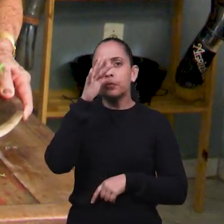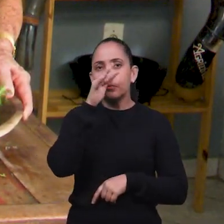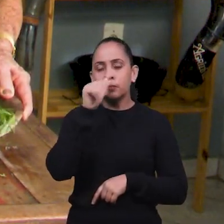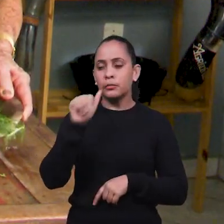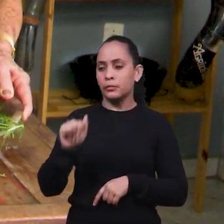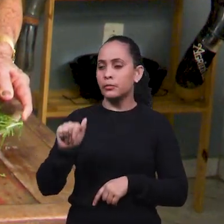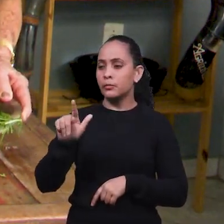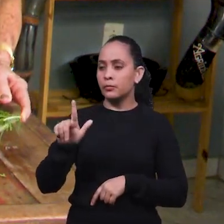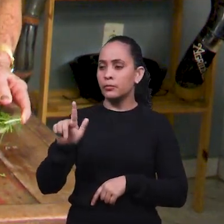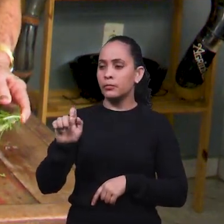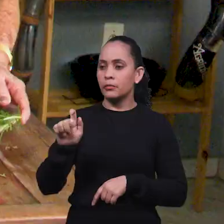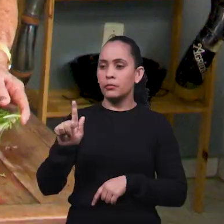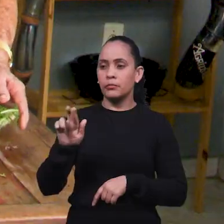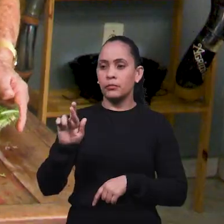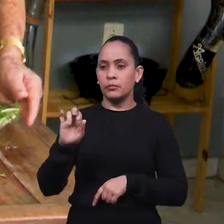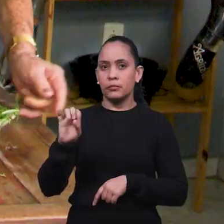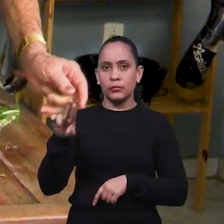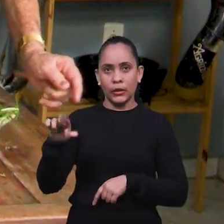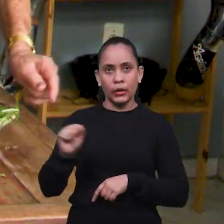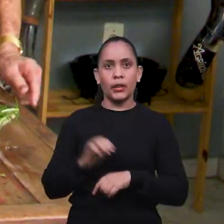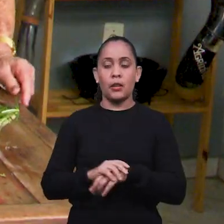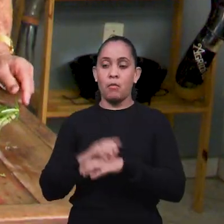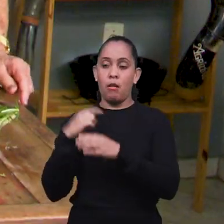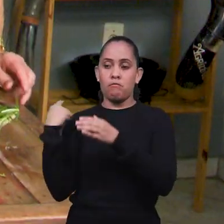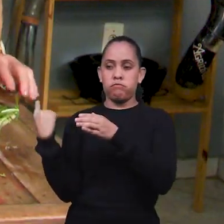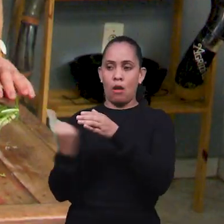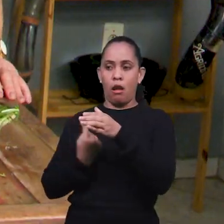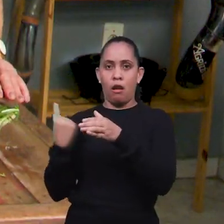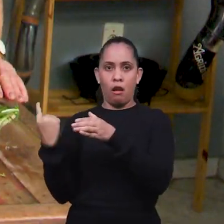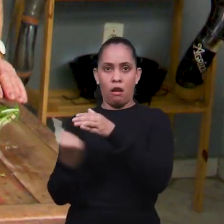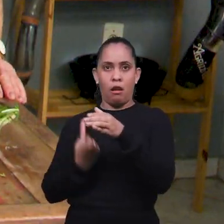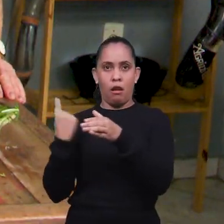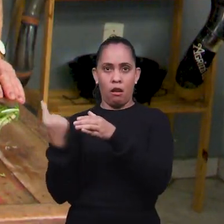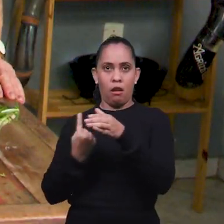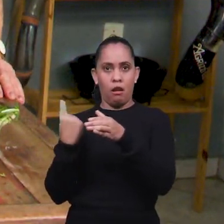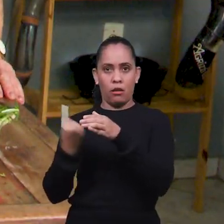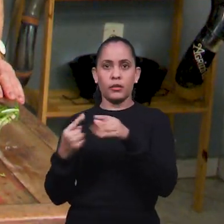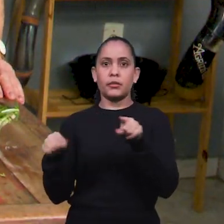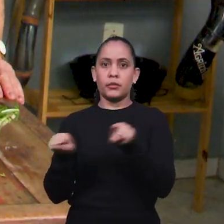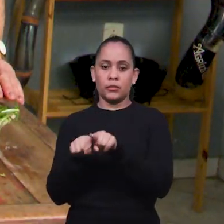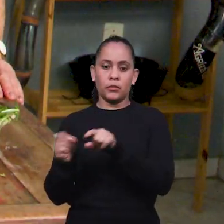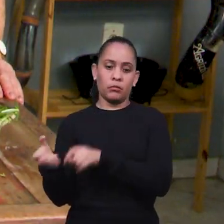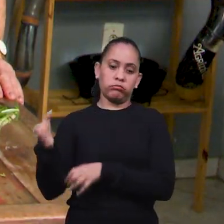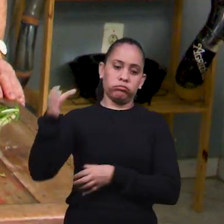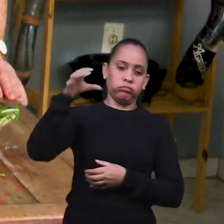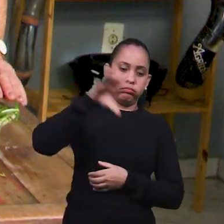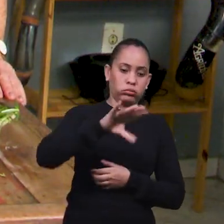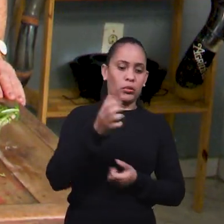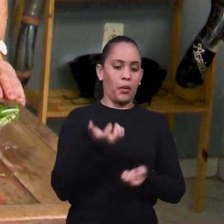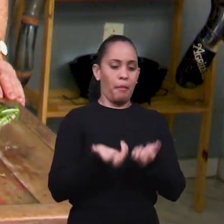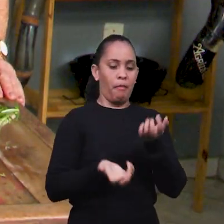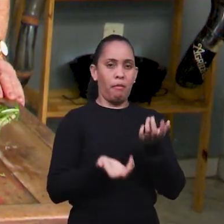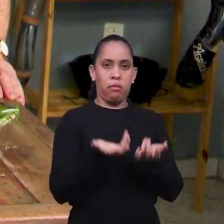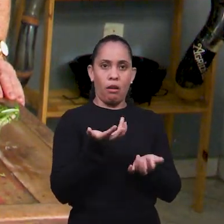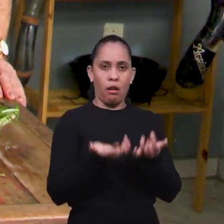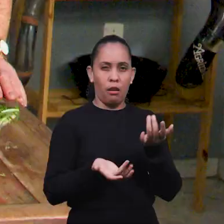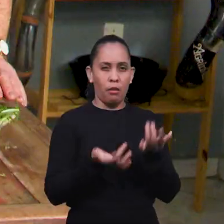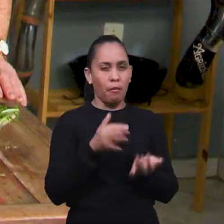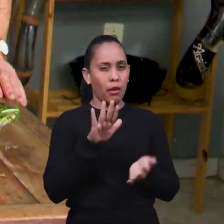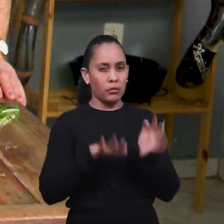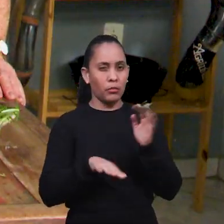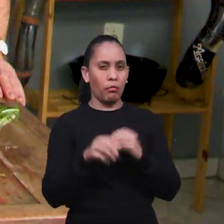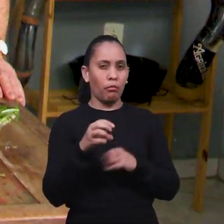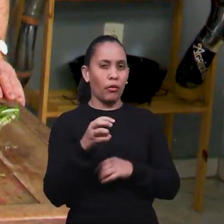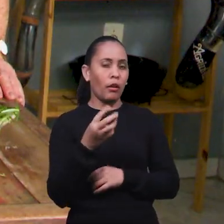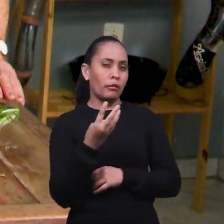alecrim. Pode bater no liquidificador, coloca numa panela e deixa lá, cozinhando, temperatura baixa, fogo baixo,